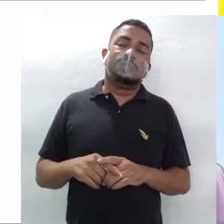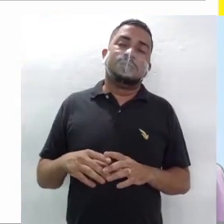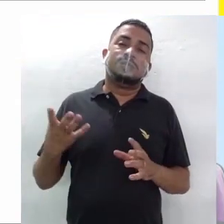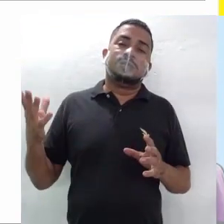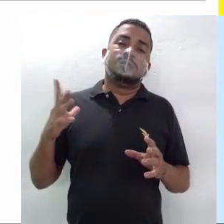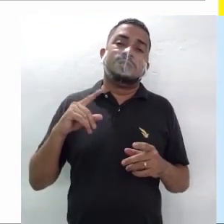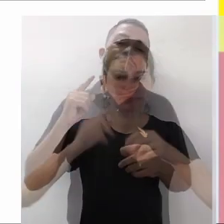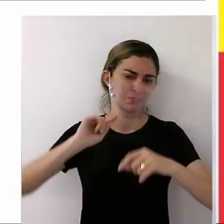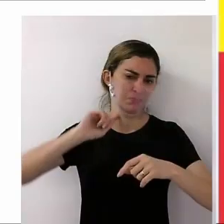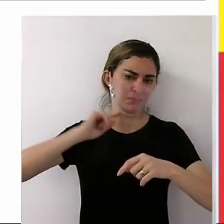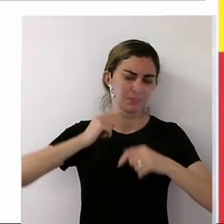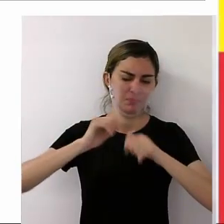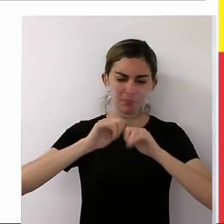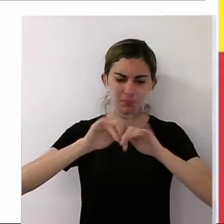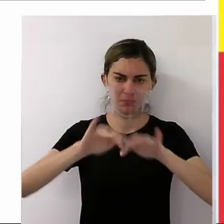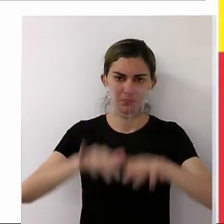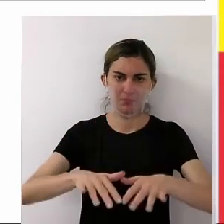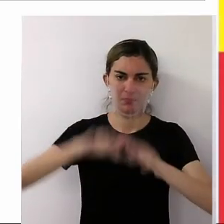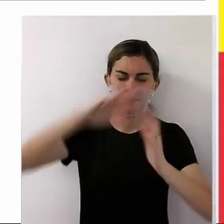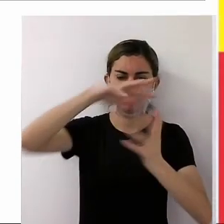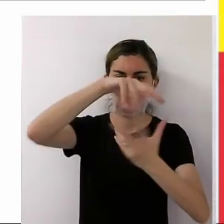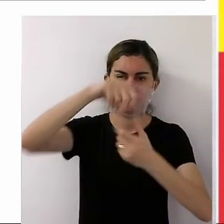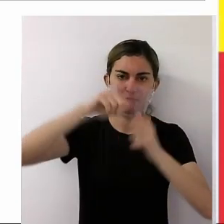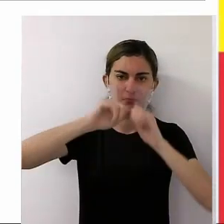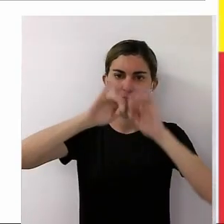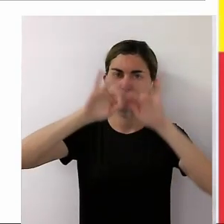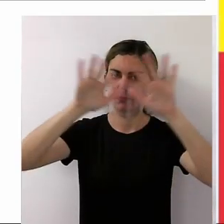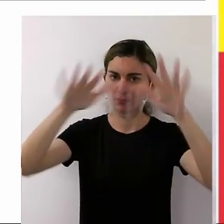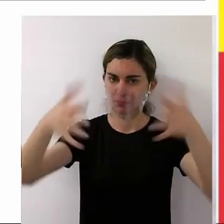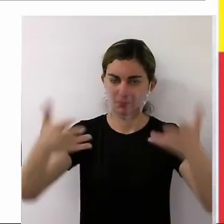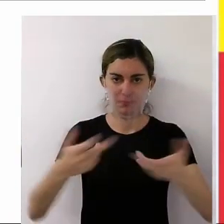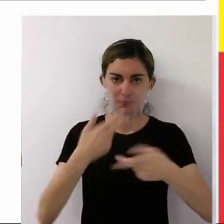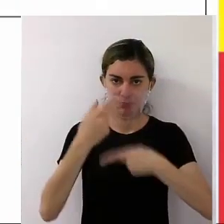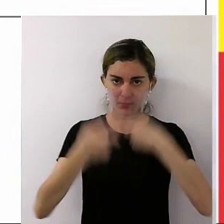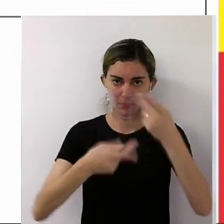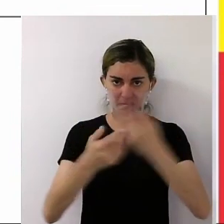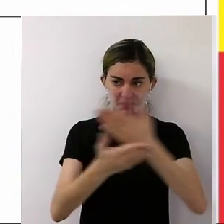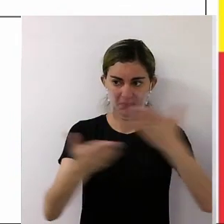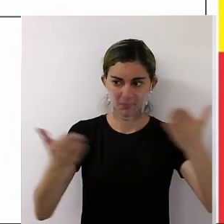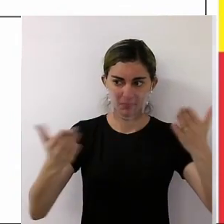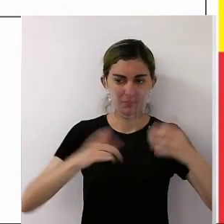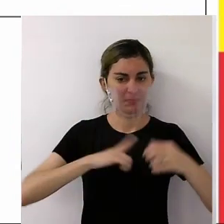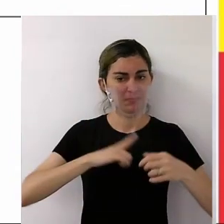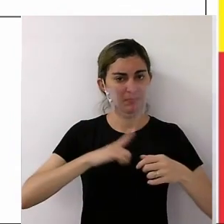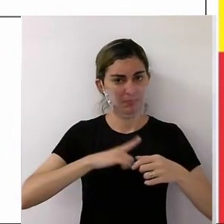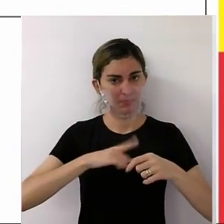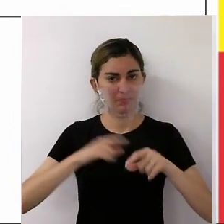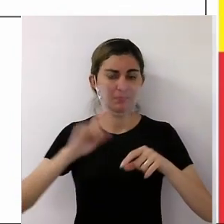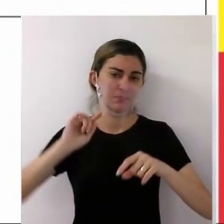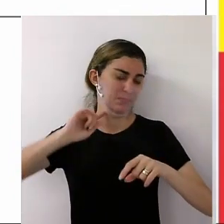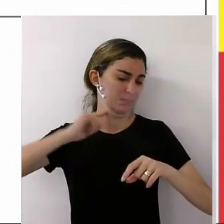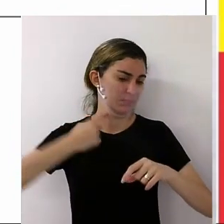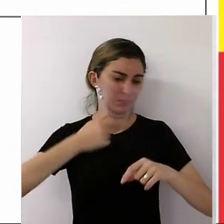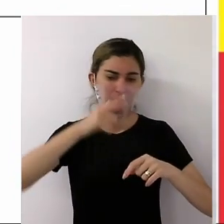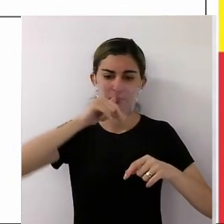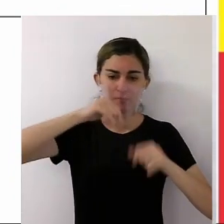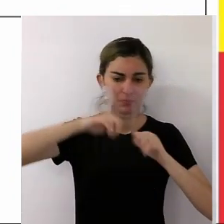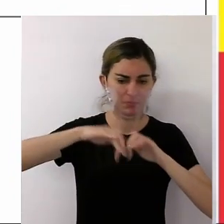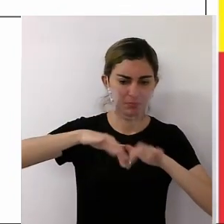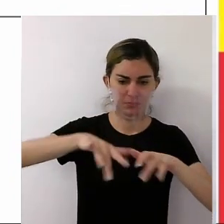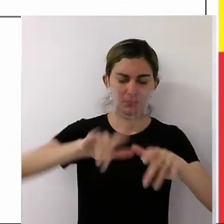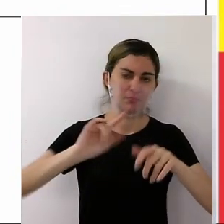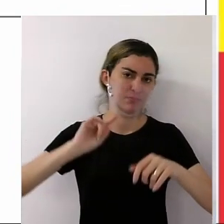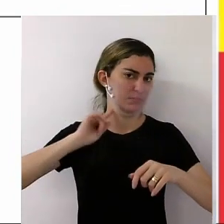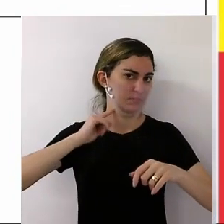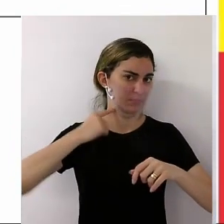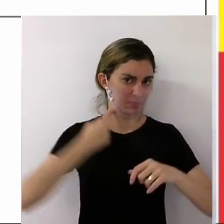de poluição atmosférica que eu estava falando para vocês. Existe também a poluição das